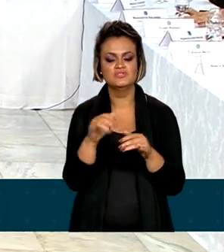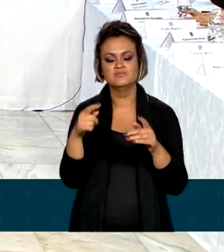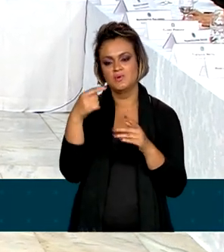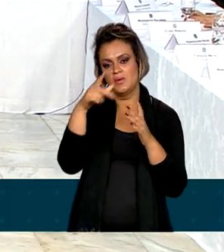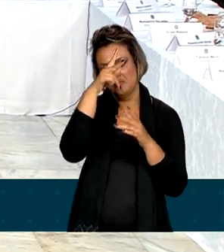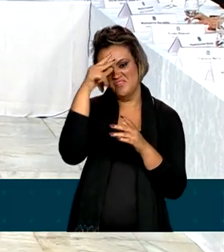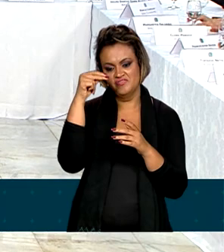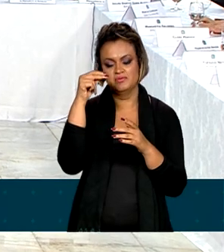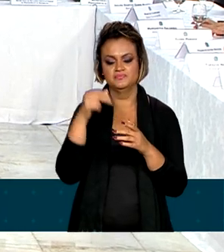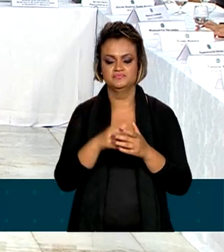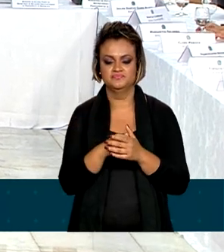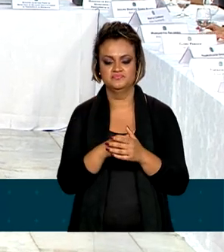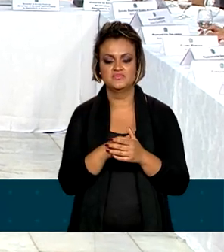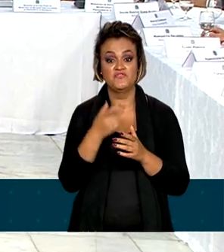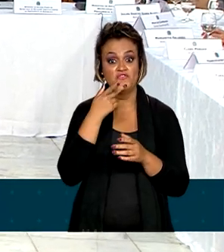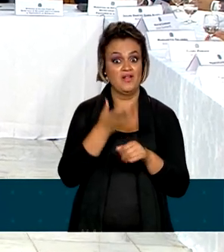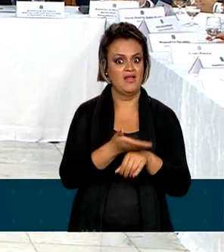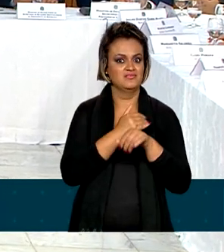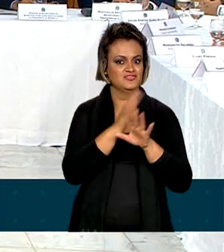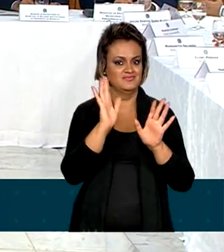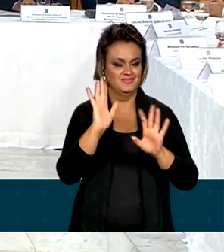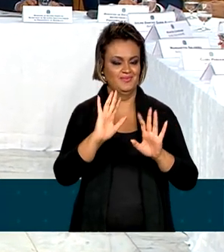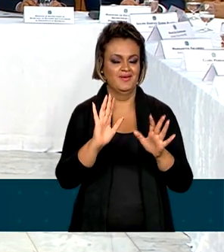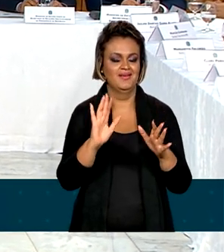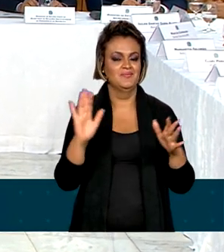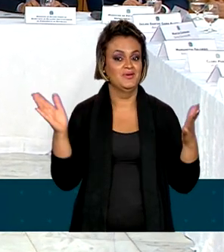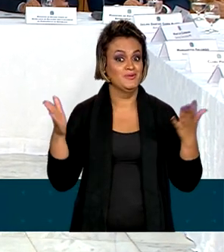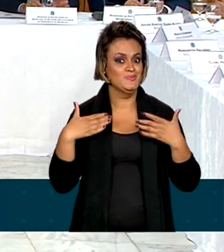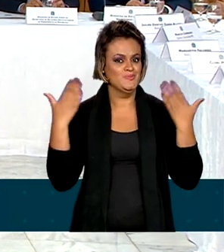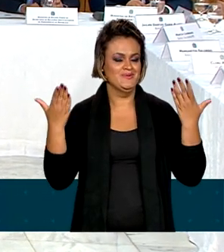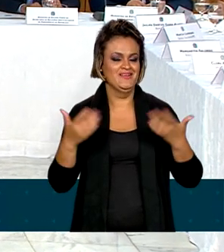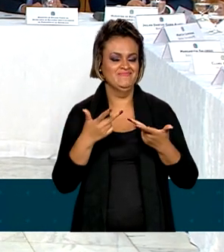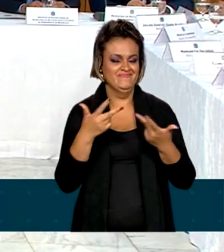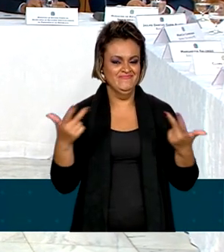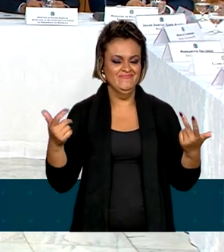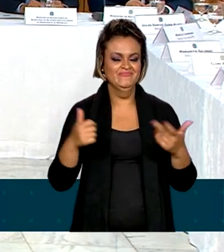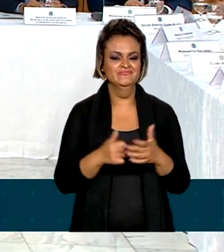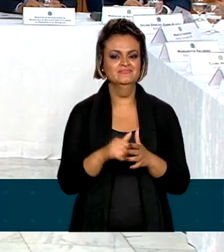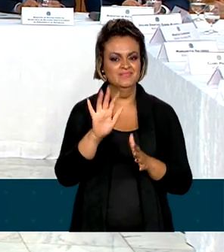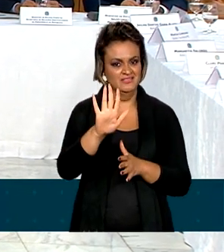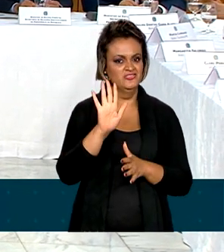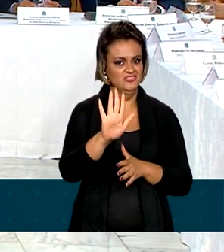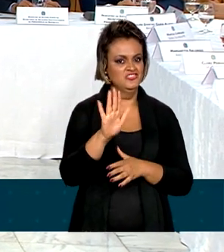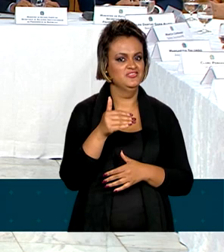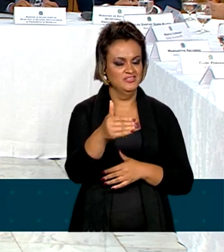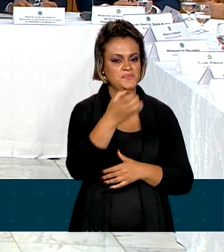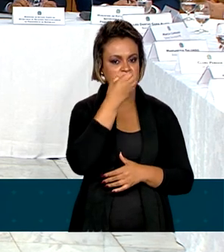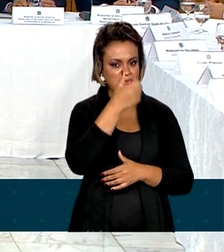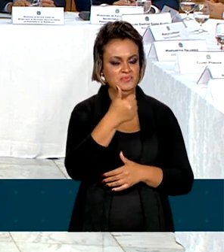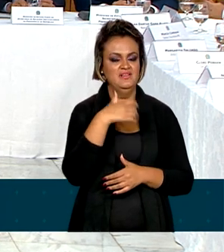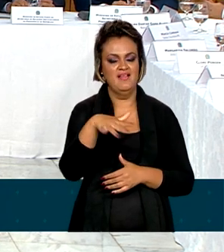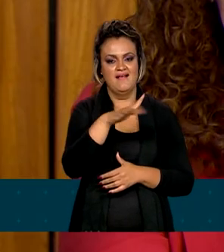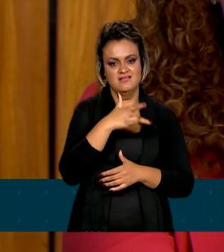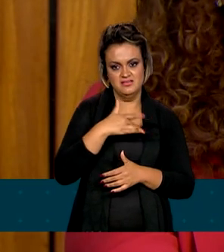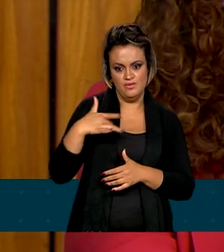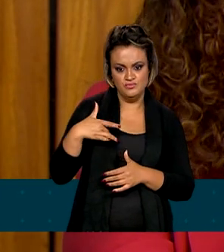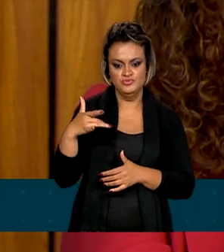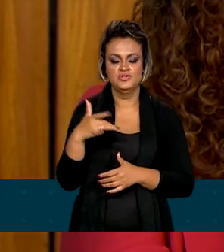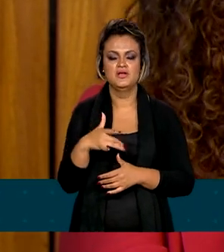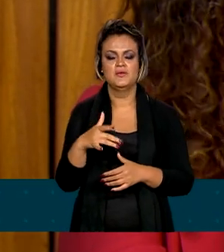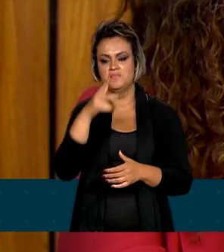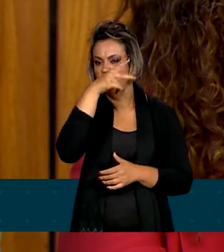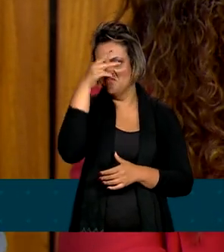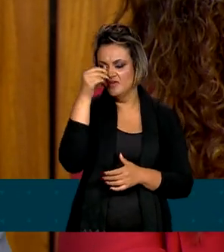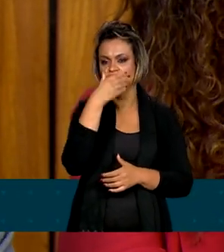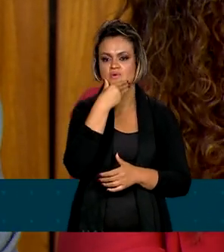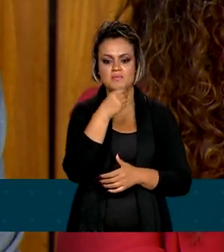prefeito. Teremos, eu não vou antecipar para não tirar o brilho da novidade, mas se preparem, ter boas notícias na área de saúde para os